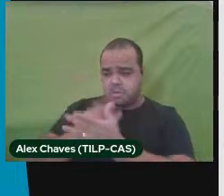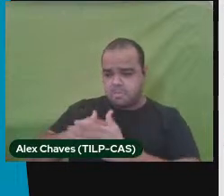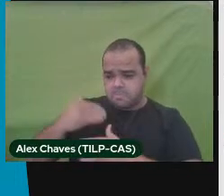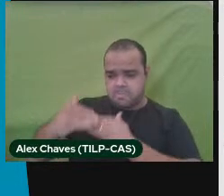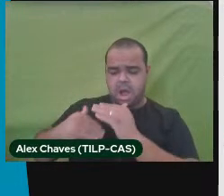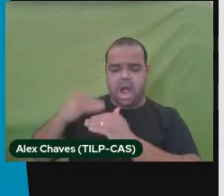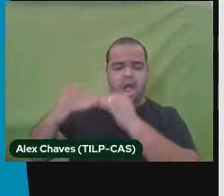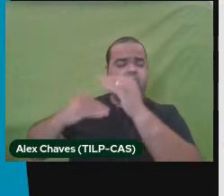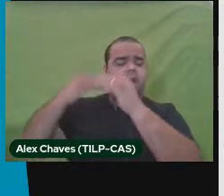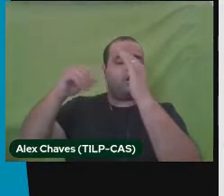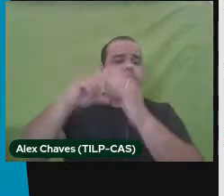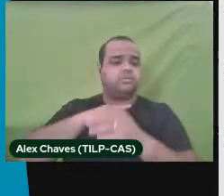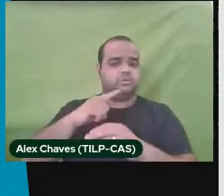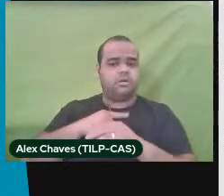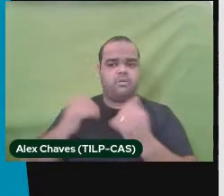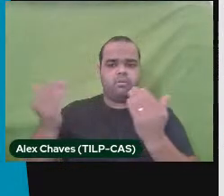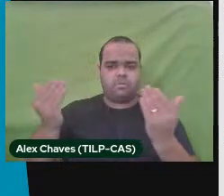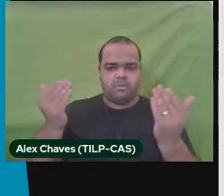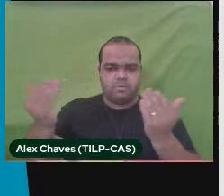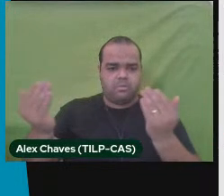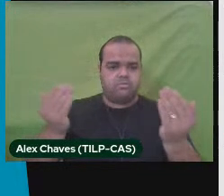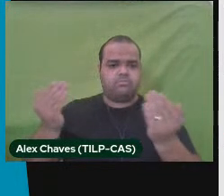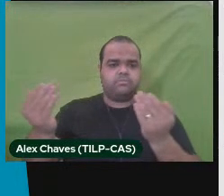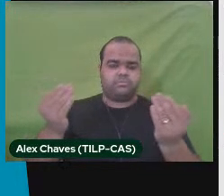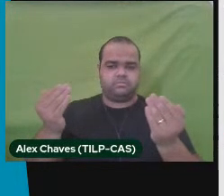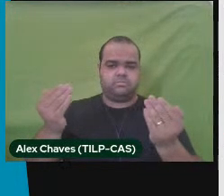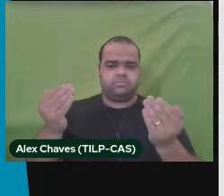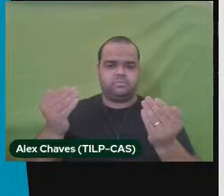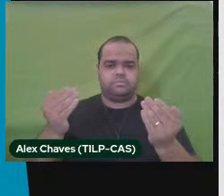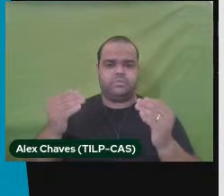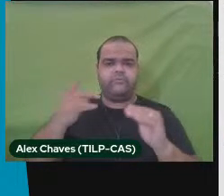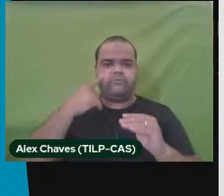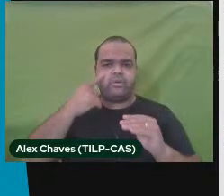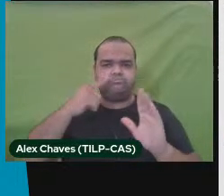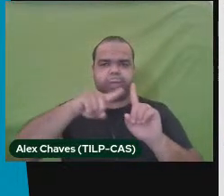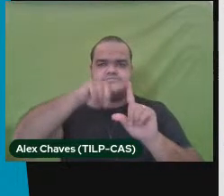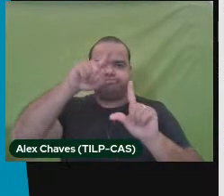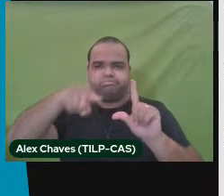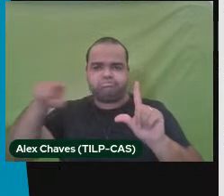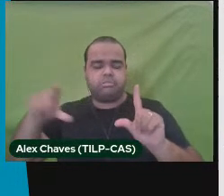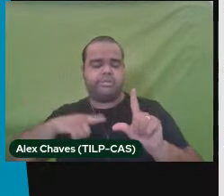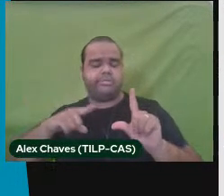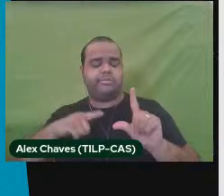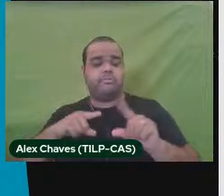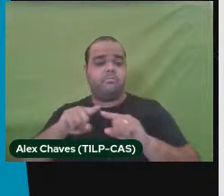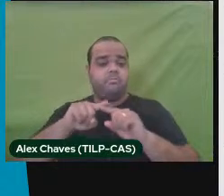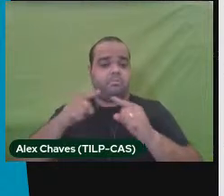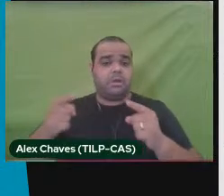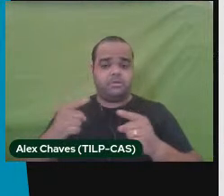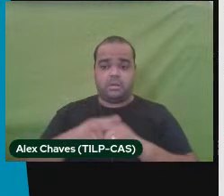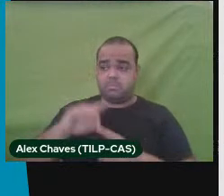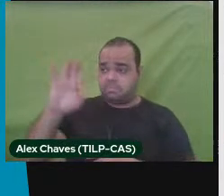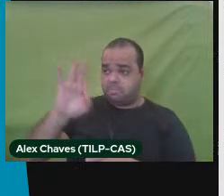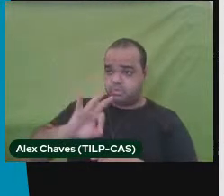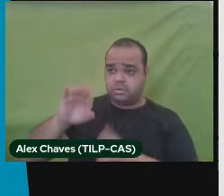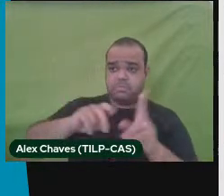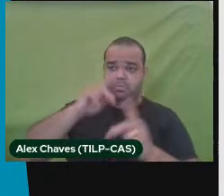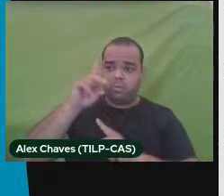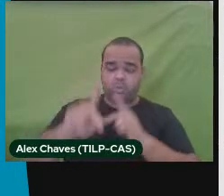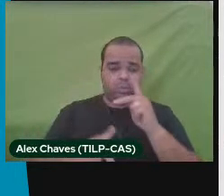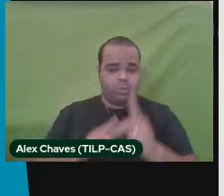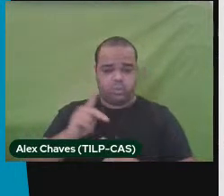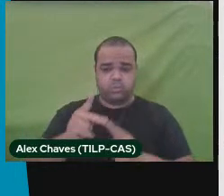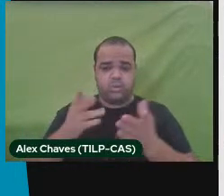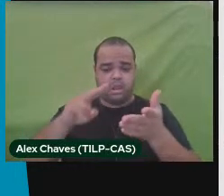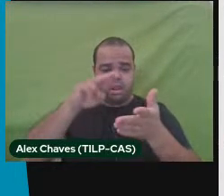em si, comparando numéricas e estatísticas. A porcentagem da população que sabe